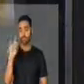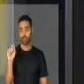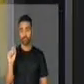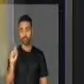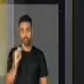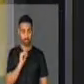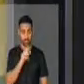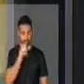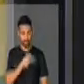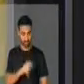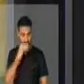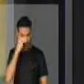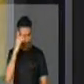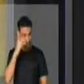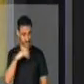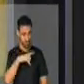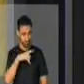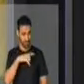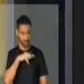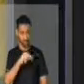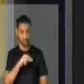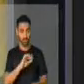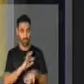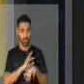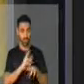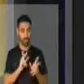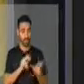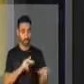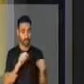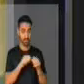sinais e sintomas de câncer realizar uma colonoscopia.